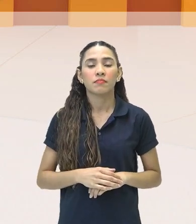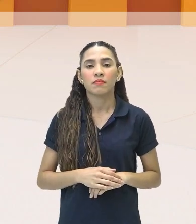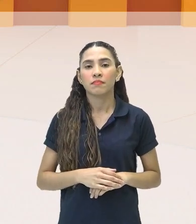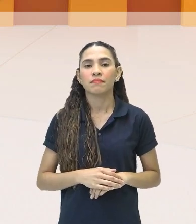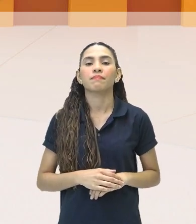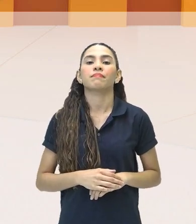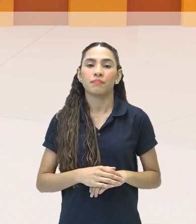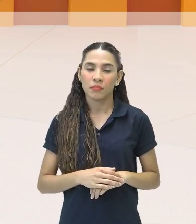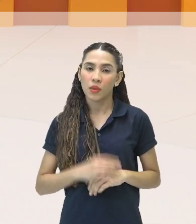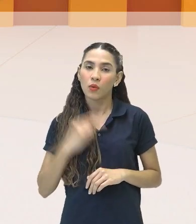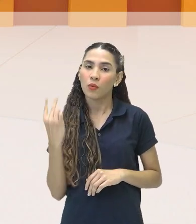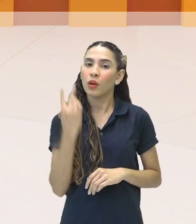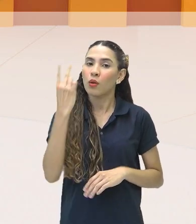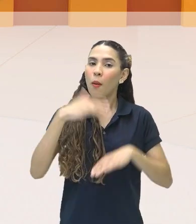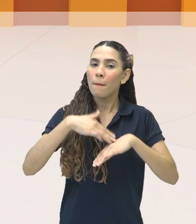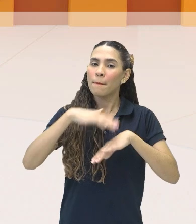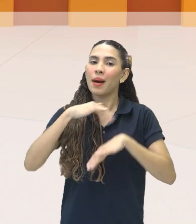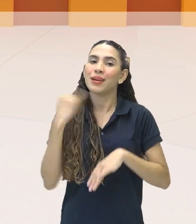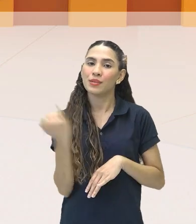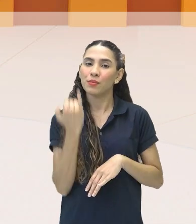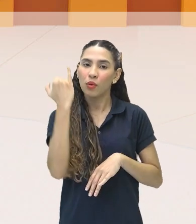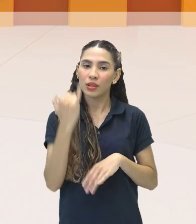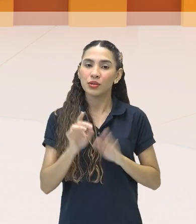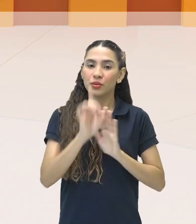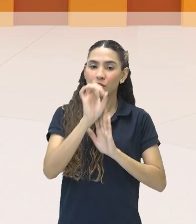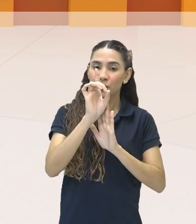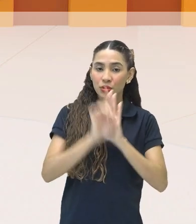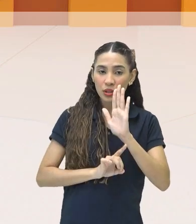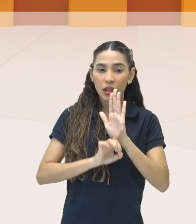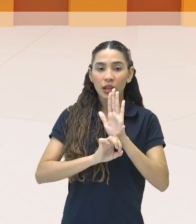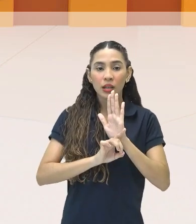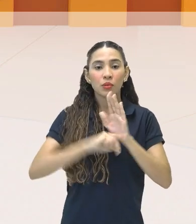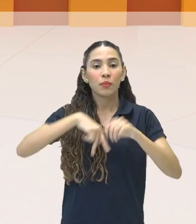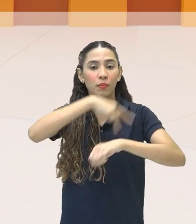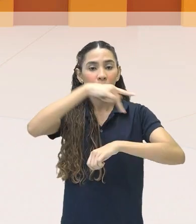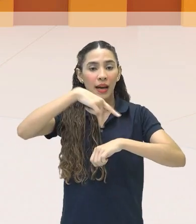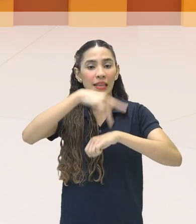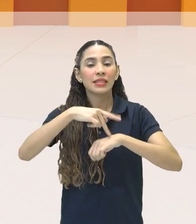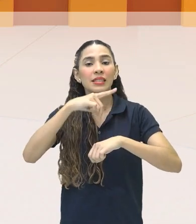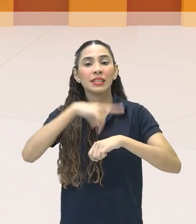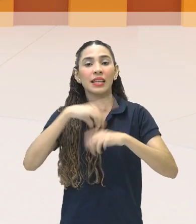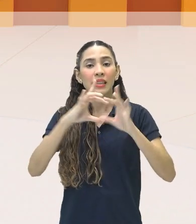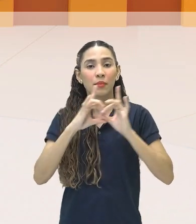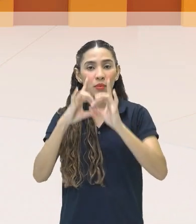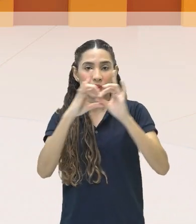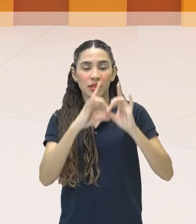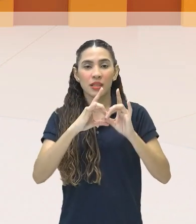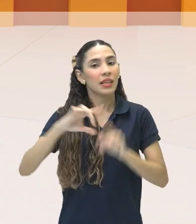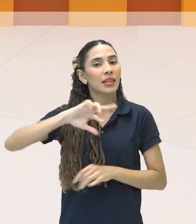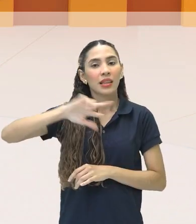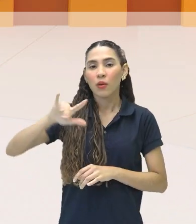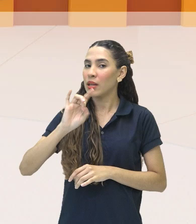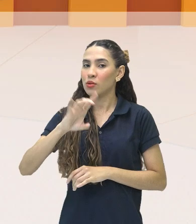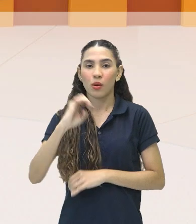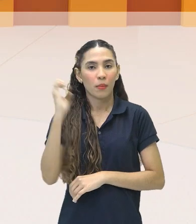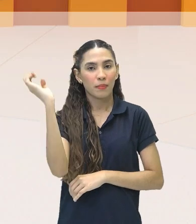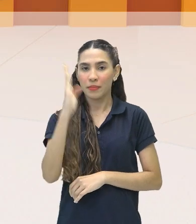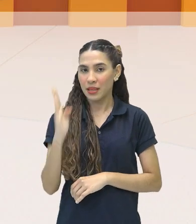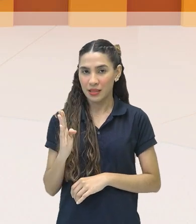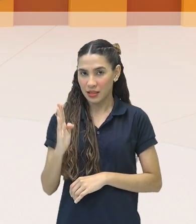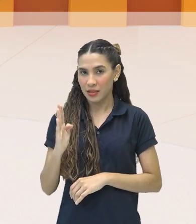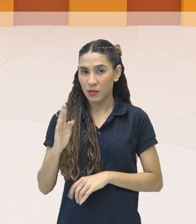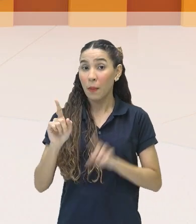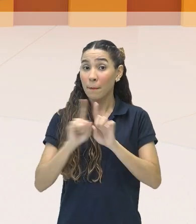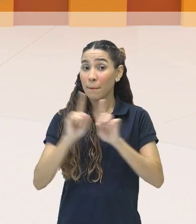princípio mais importante do direito de países democráticos. Eu não estou falando só de Brasil,